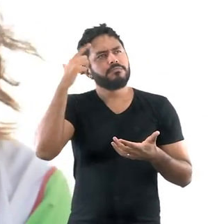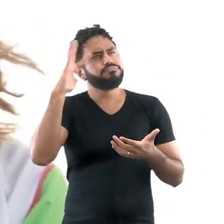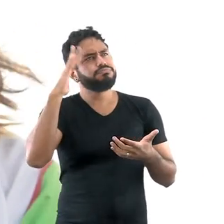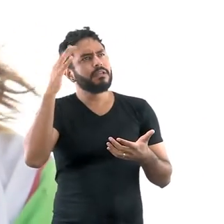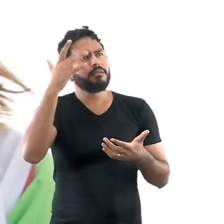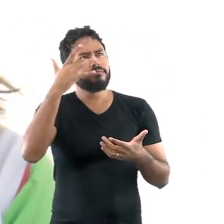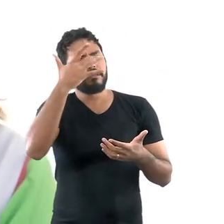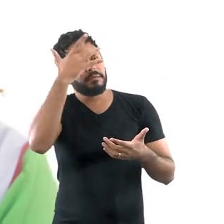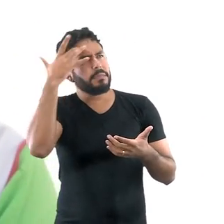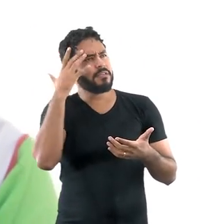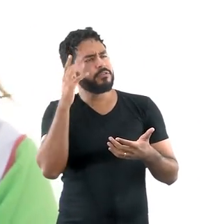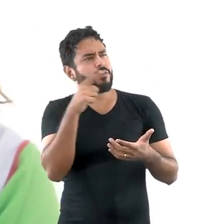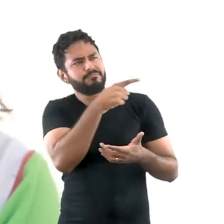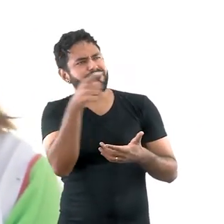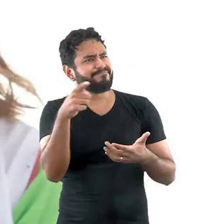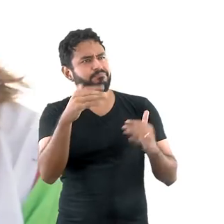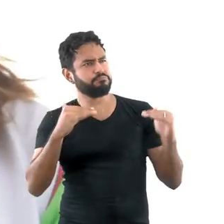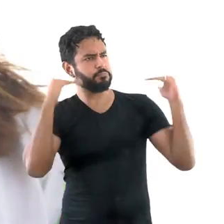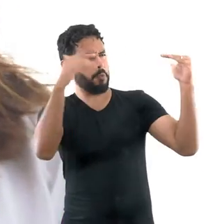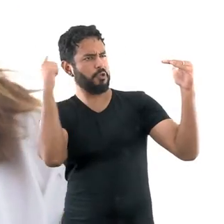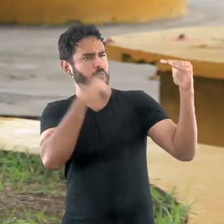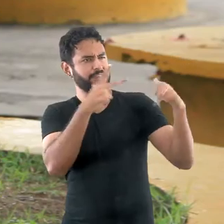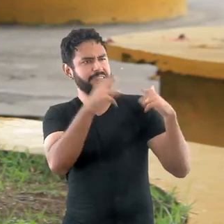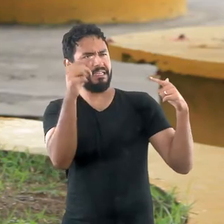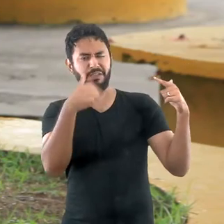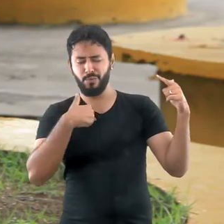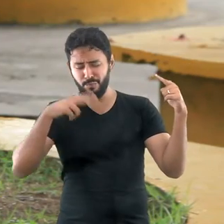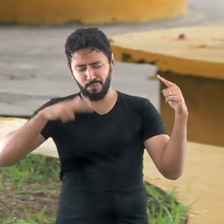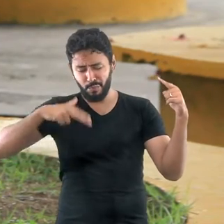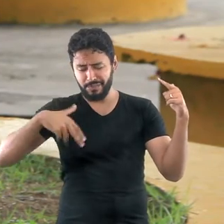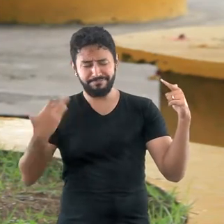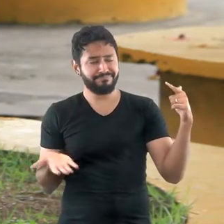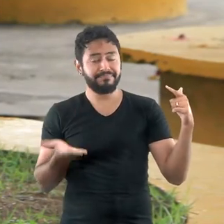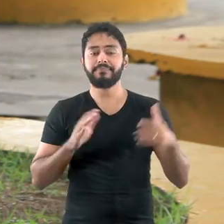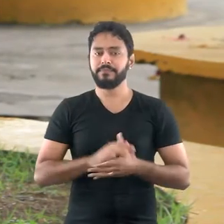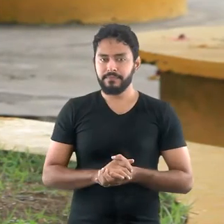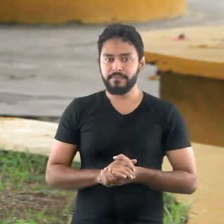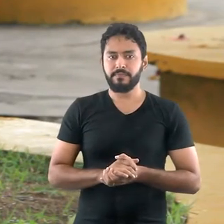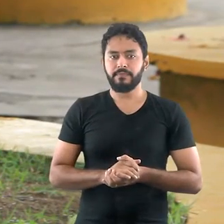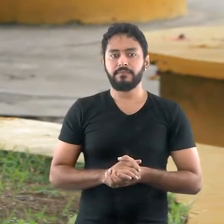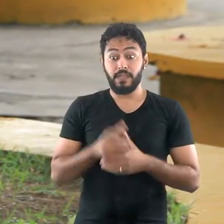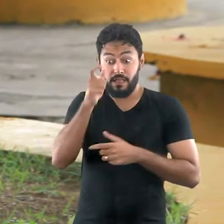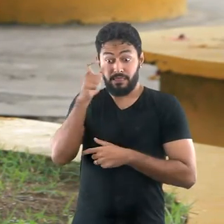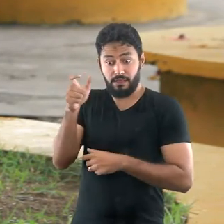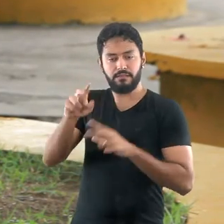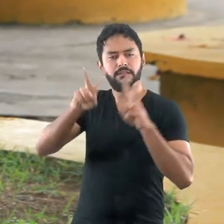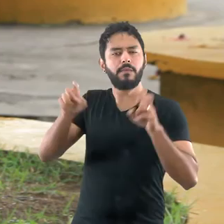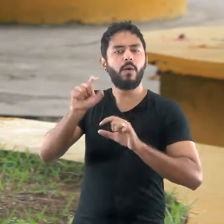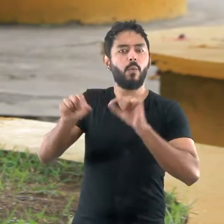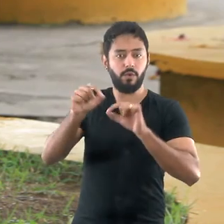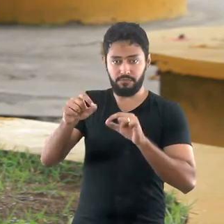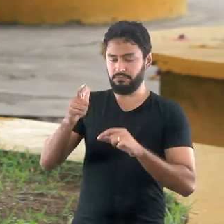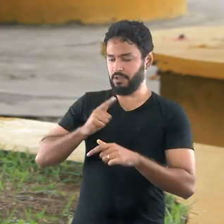fiquei, meu Deus, quem ganha isso deve ser, hein? O top! O interesse pela temática surgiu através de um trabalho que foi